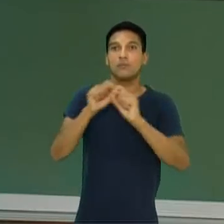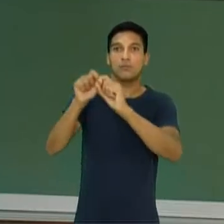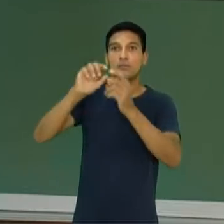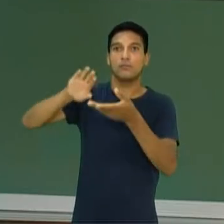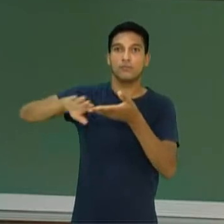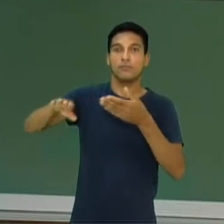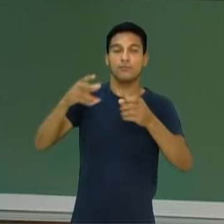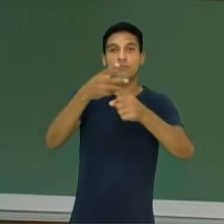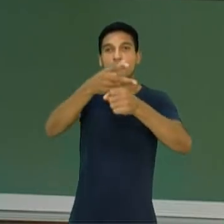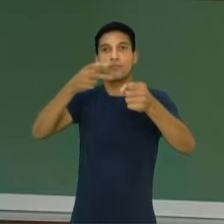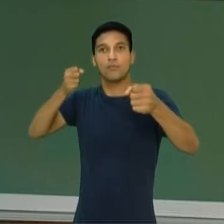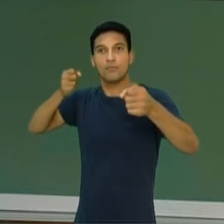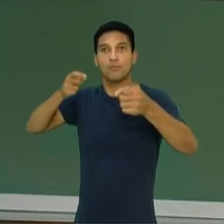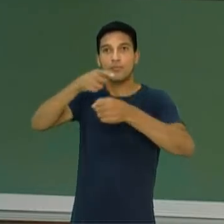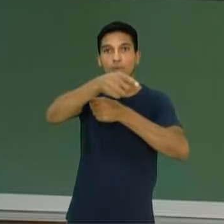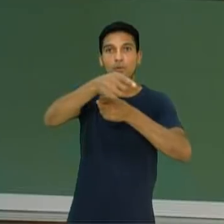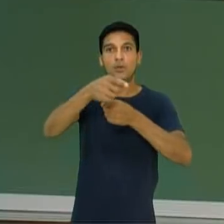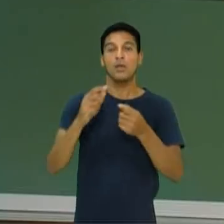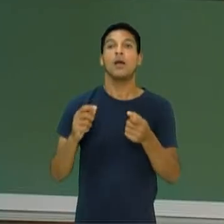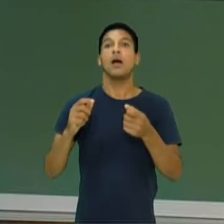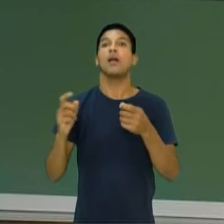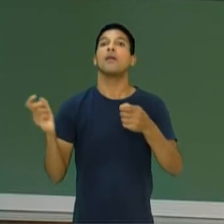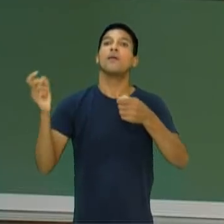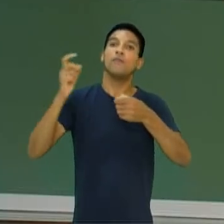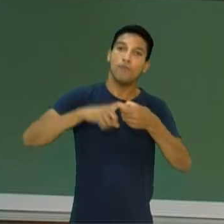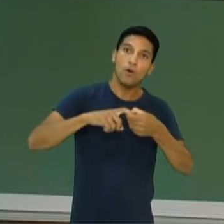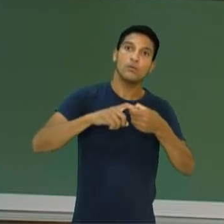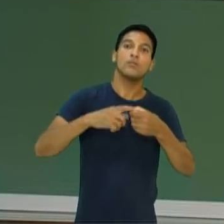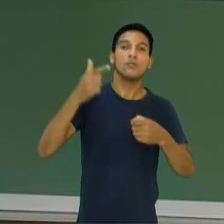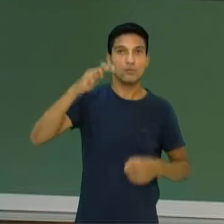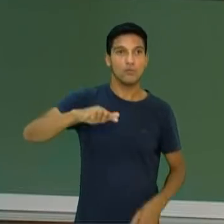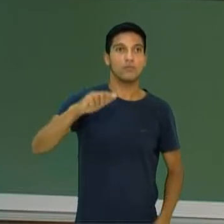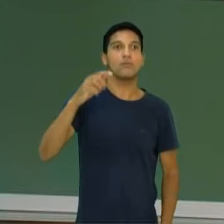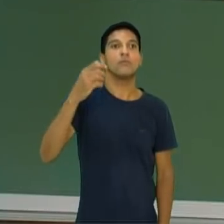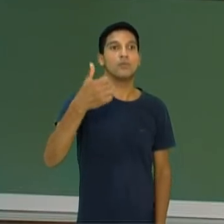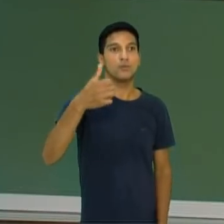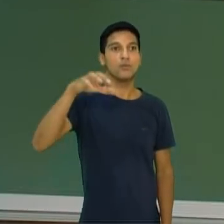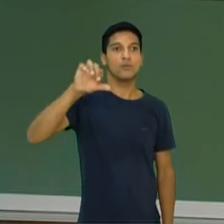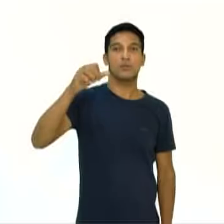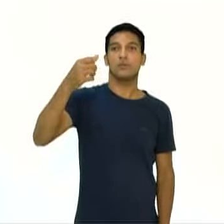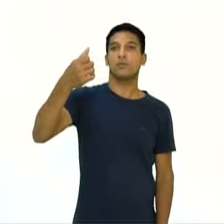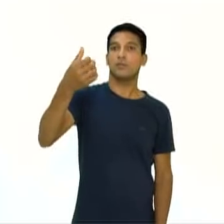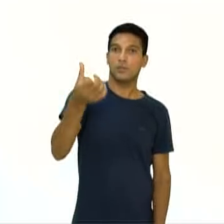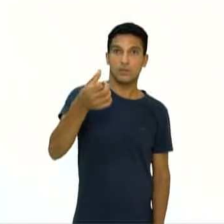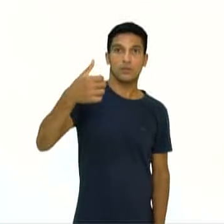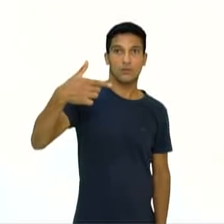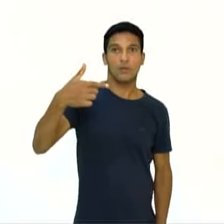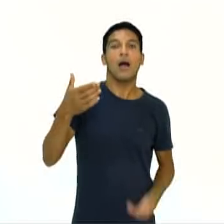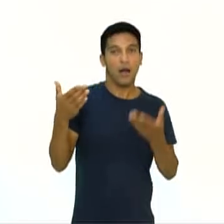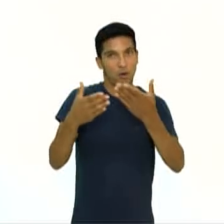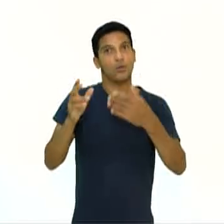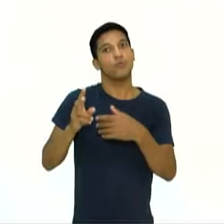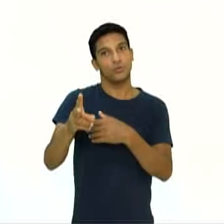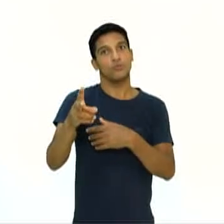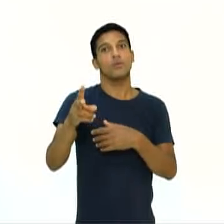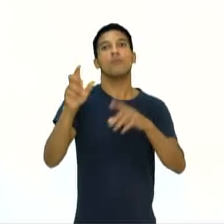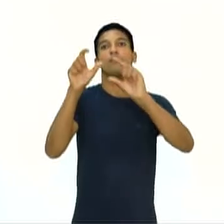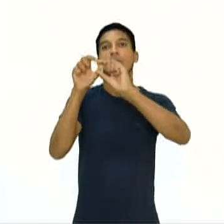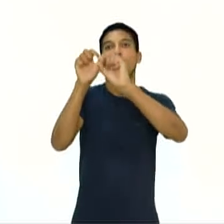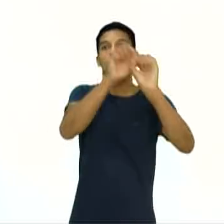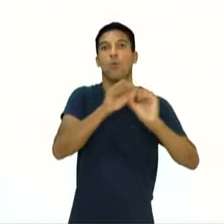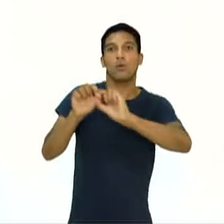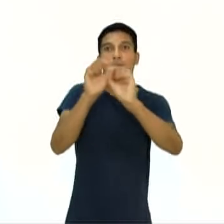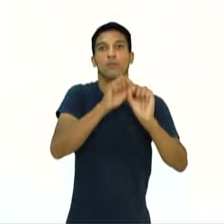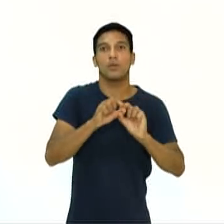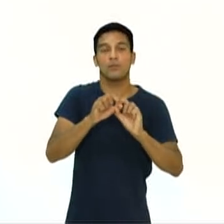e desde então sempre participou dos Jogos Olímpicos. O tiro com arco chegou ao Brasil na